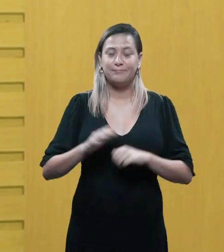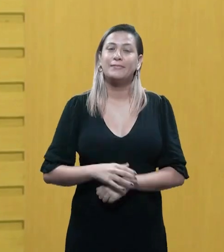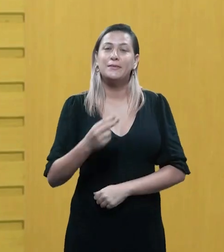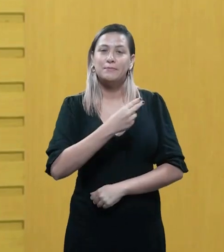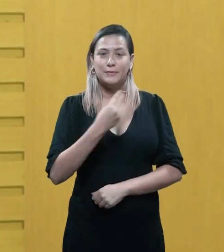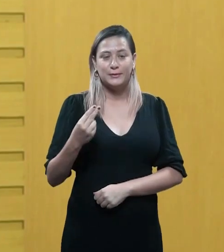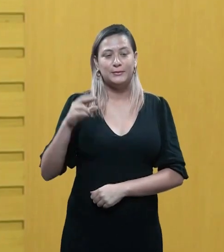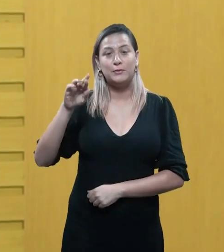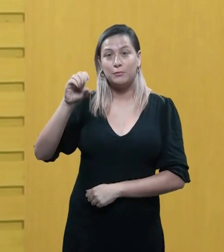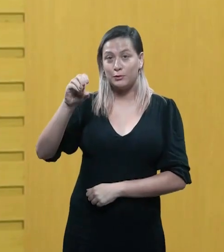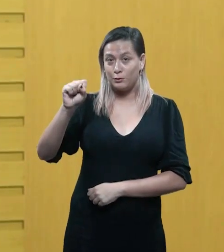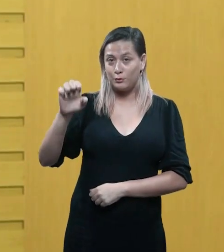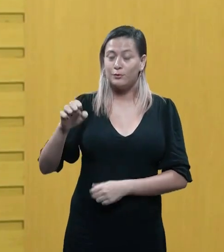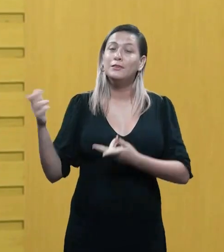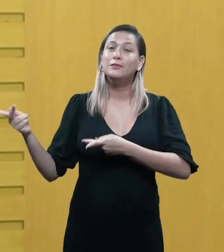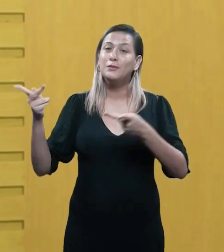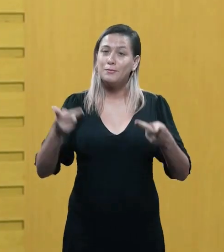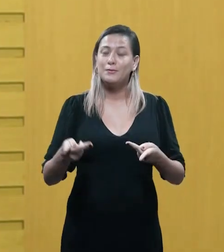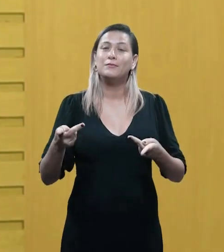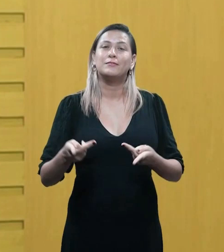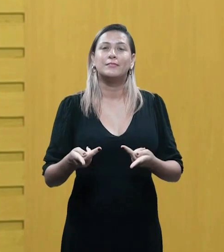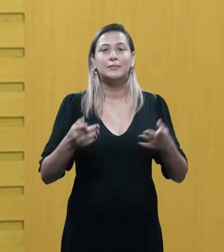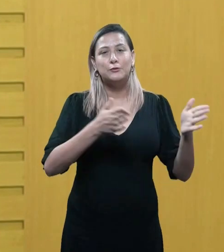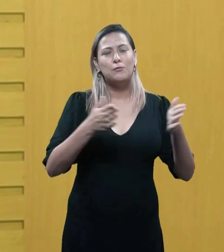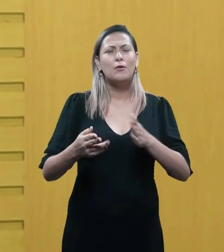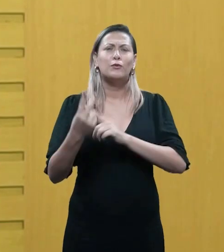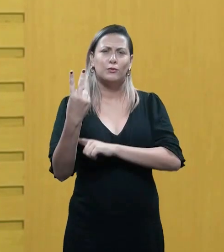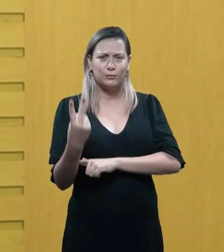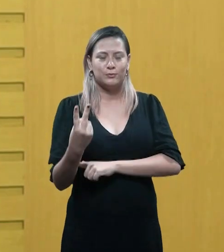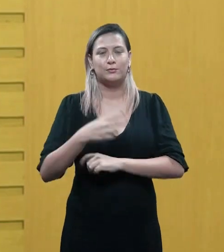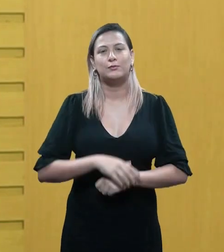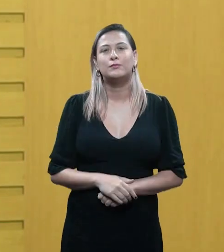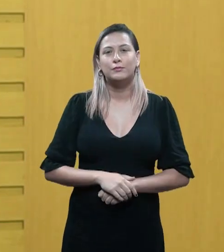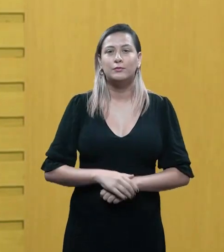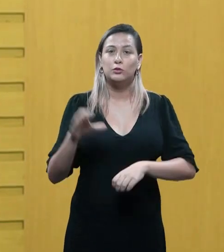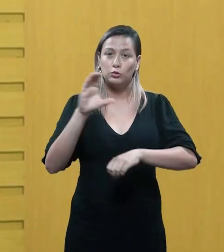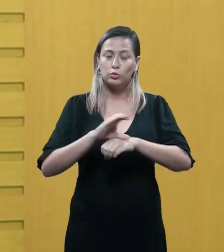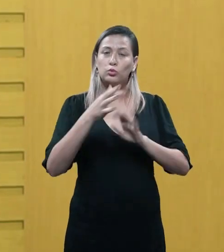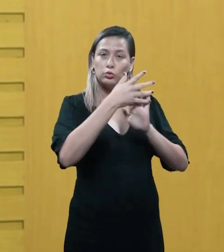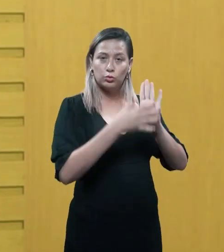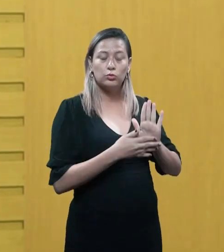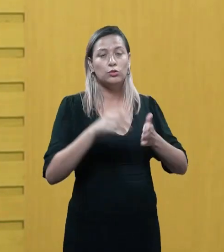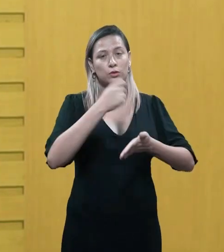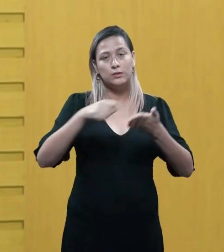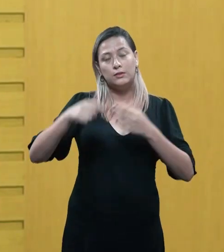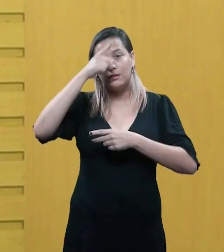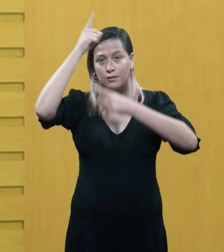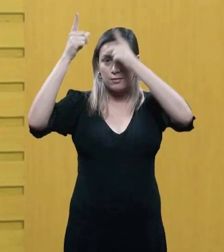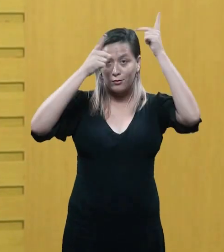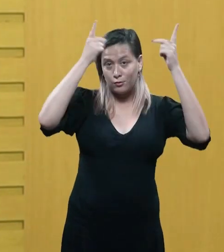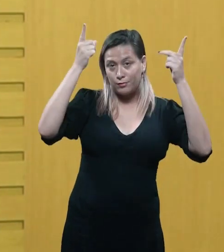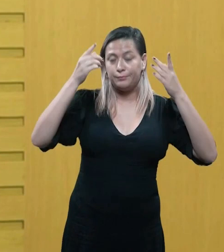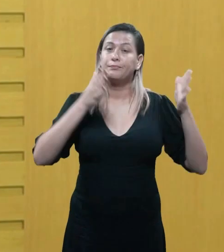Olá, eu sou a professora Rose Pané. Seja bem-vindo ao segundo módulo do curso de Roteiro e Escrita Criativa.